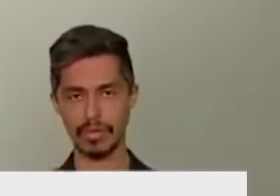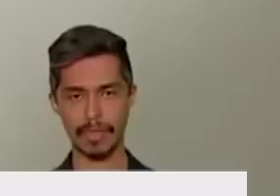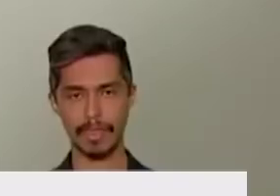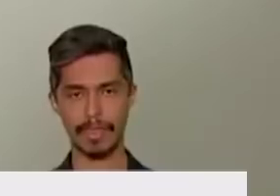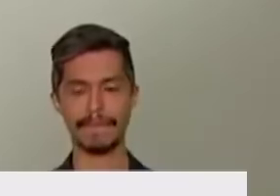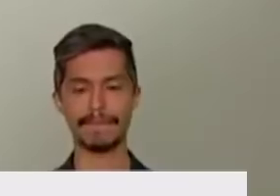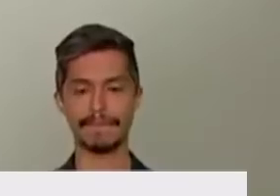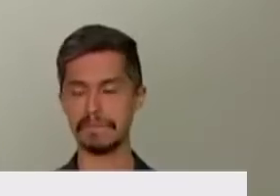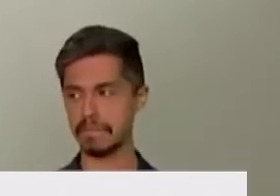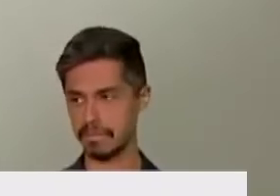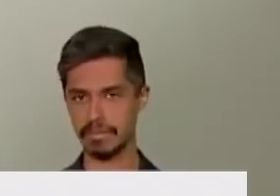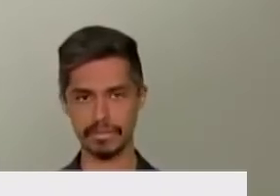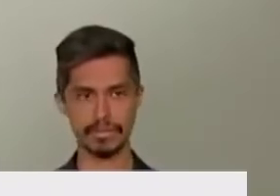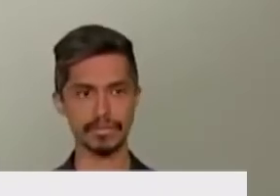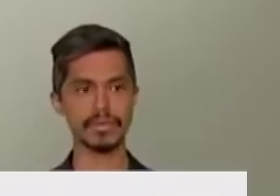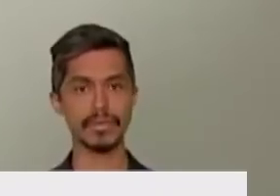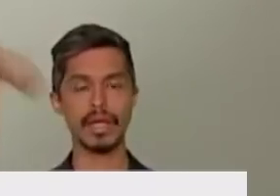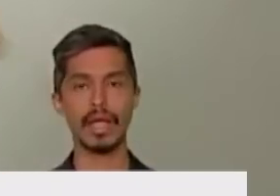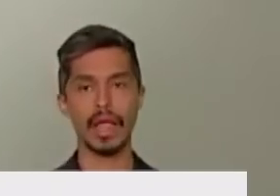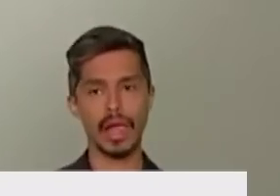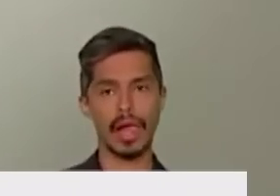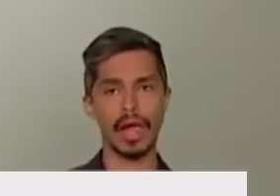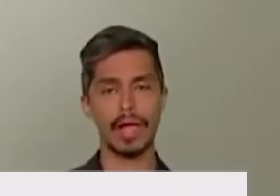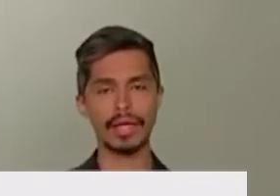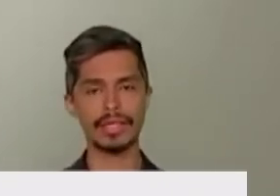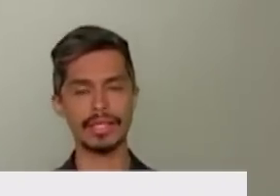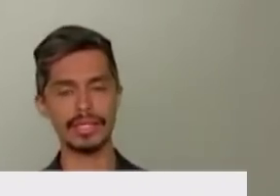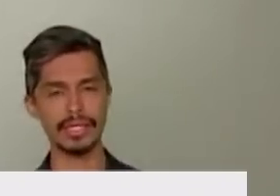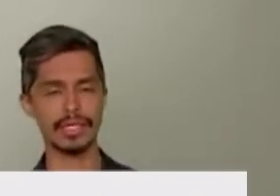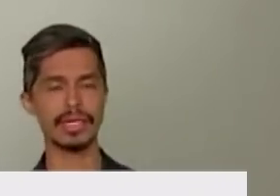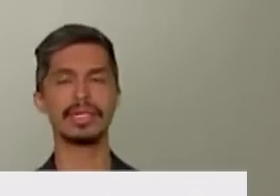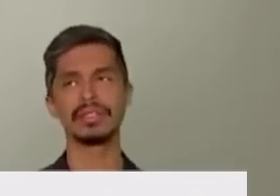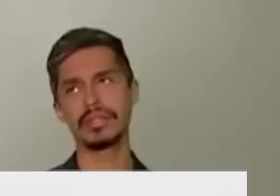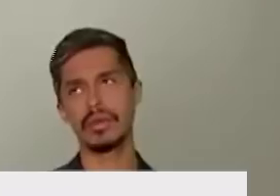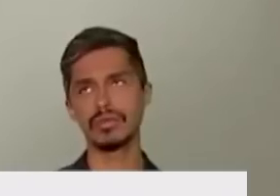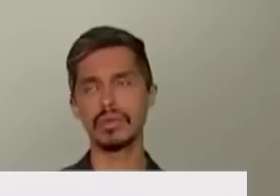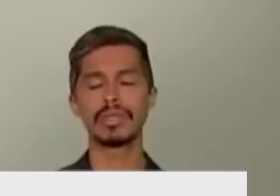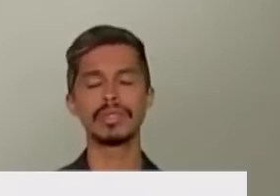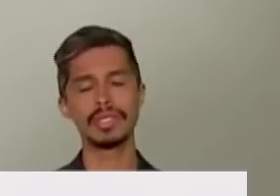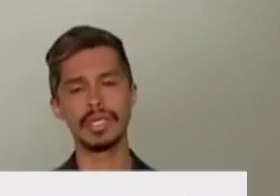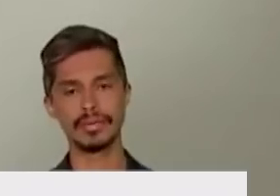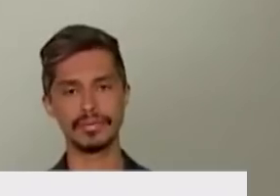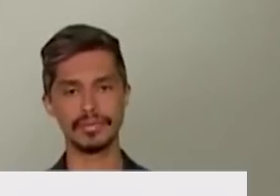Sete pessoas. Sete pessoas, isso. É, entre anestesista, Rafael e... Sete pessoas. Além da médica que fez o